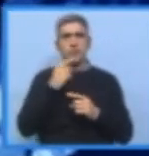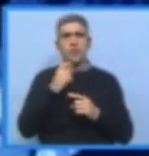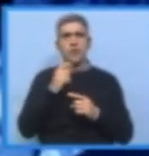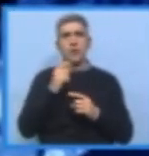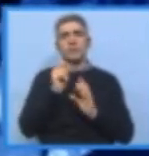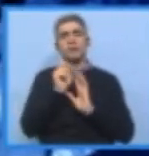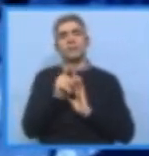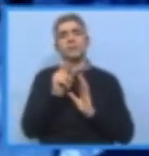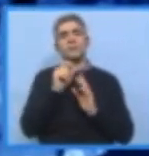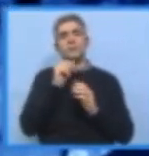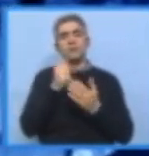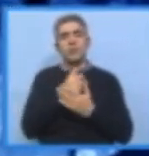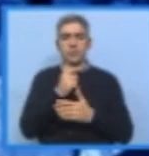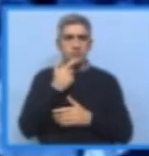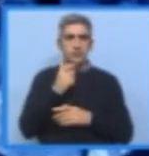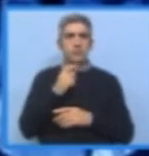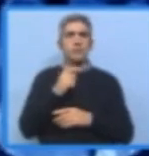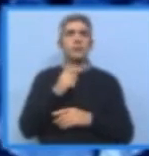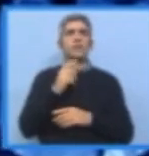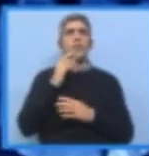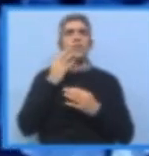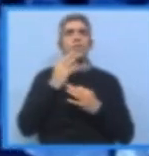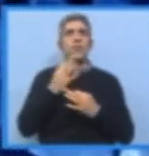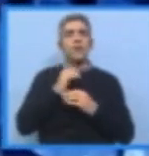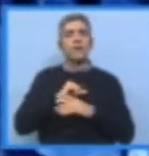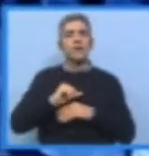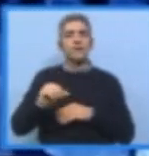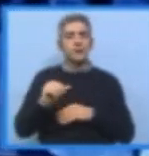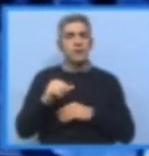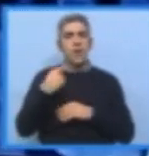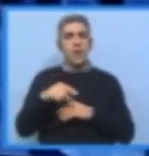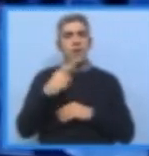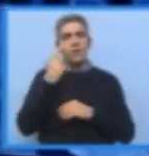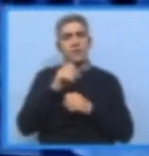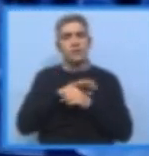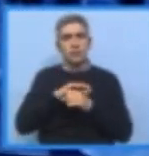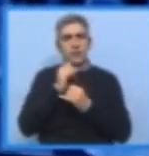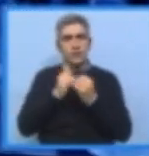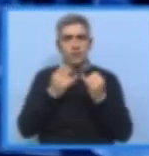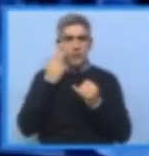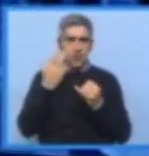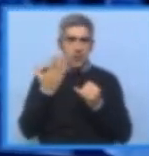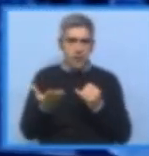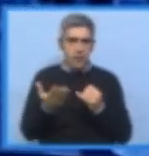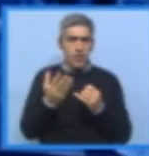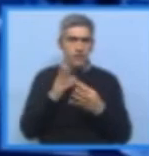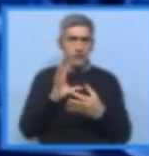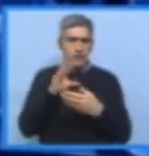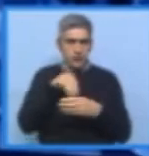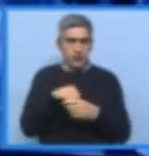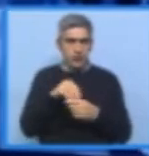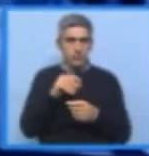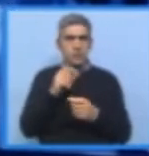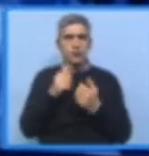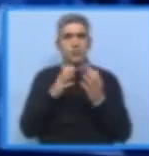ninguém. Repare, num cenário de cuidados intensivos, em que há sempre uma situação de risco de vida iminente de todos os